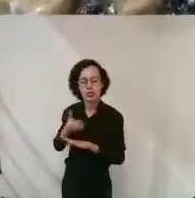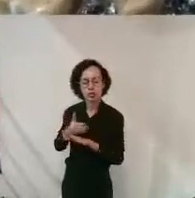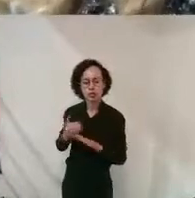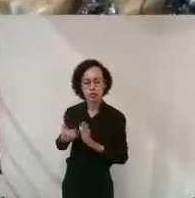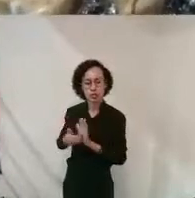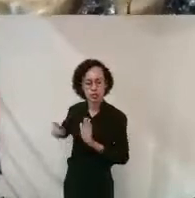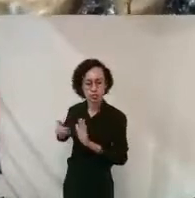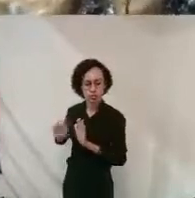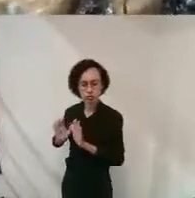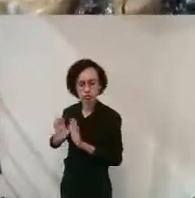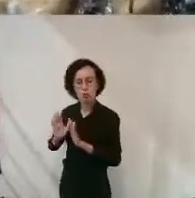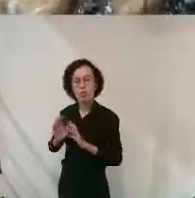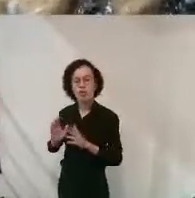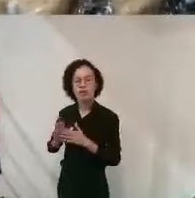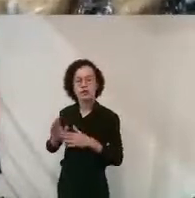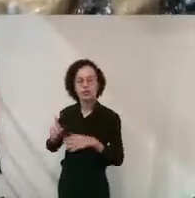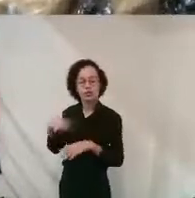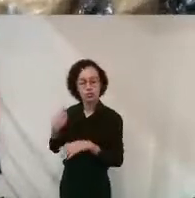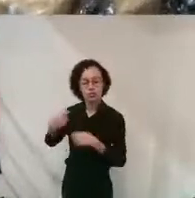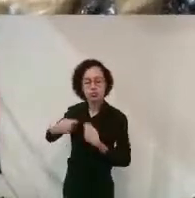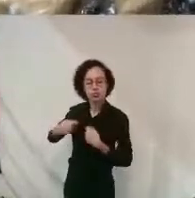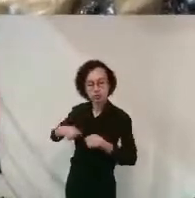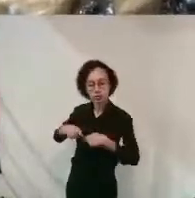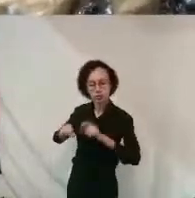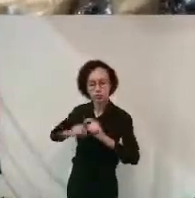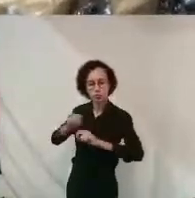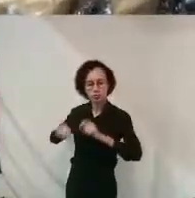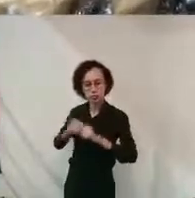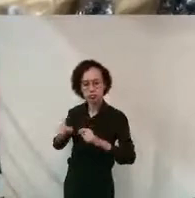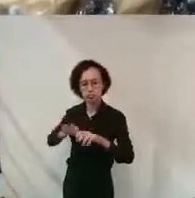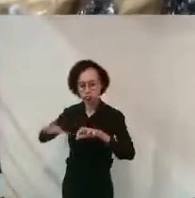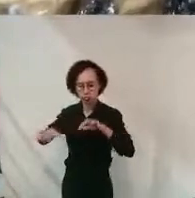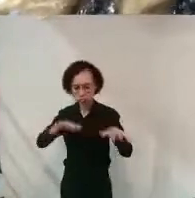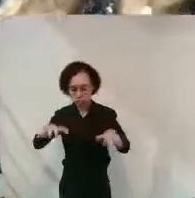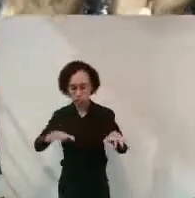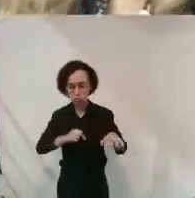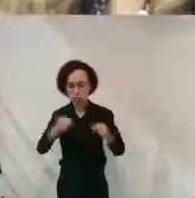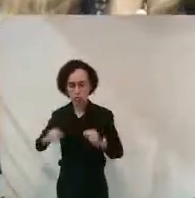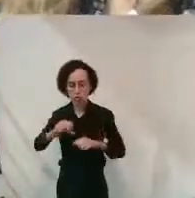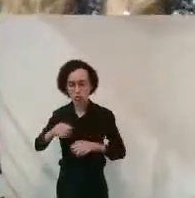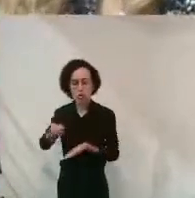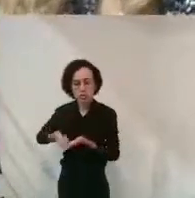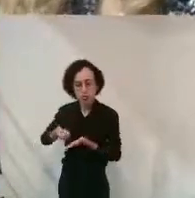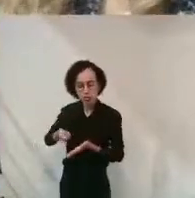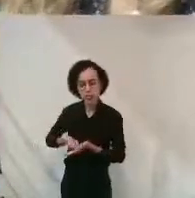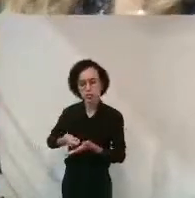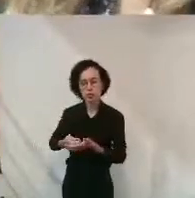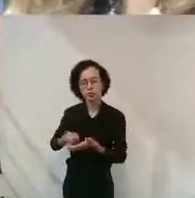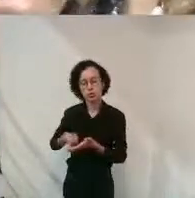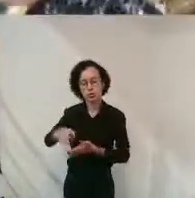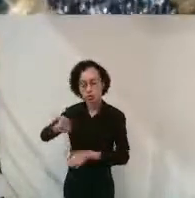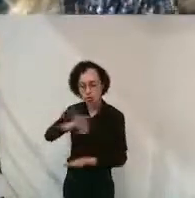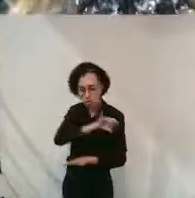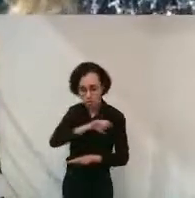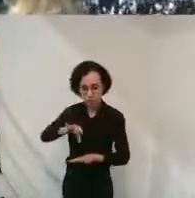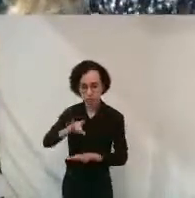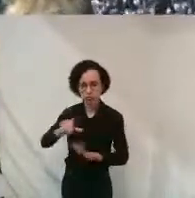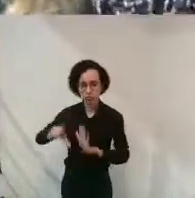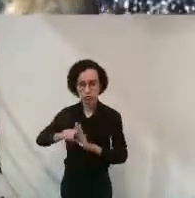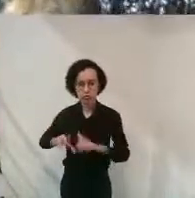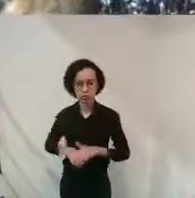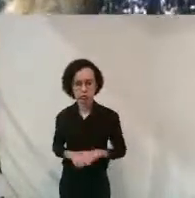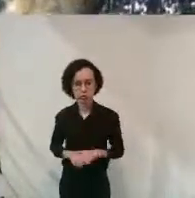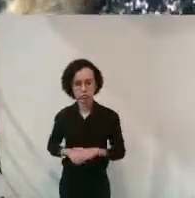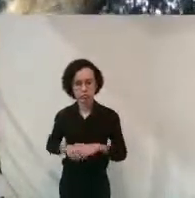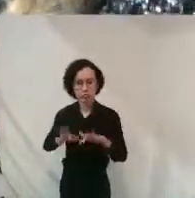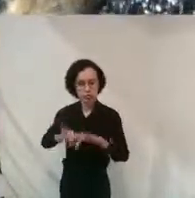mérito administrativo, estamos respeitando a separação dos poderes, mas, ao mesmo tempo, estamos exigindo o cumprimento das obrigações legais.